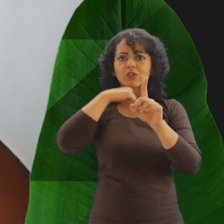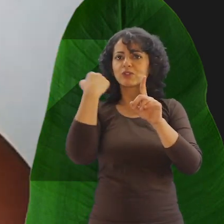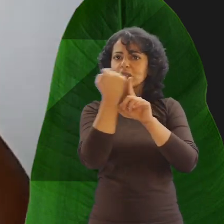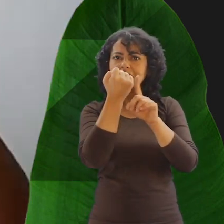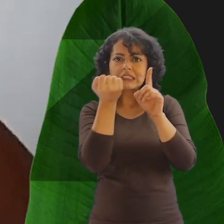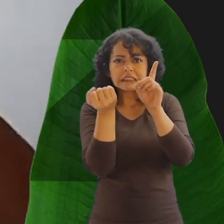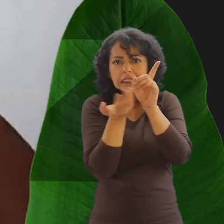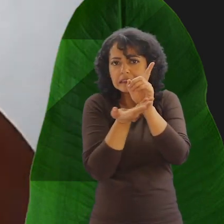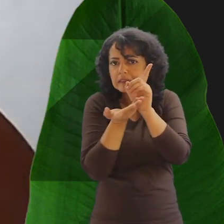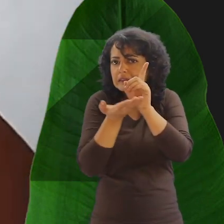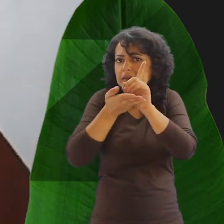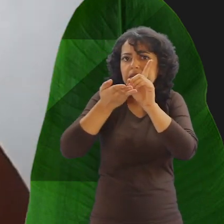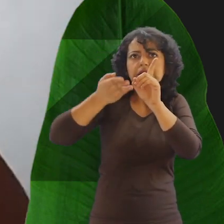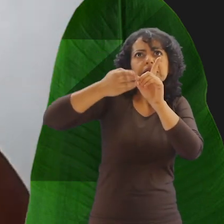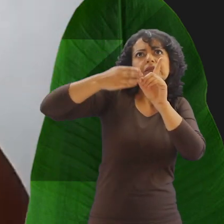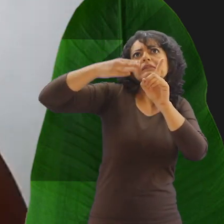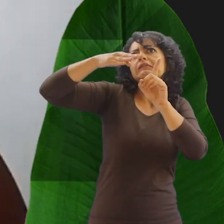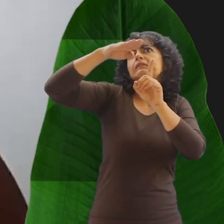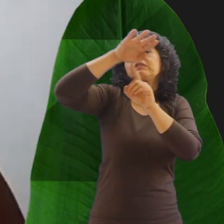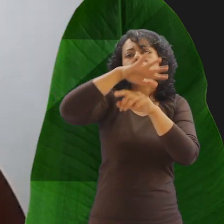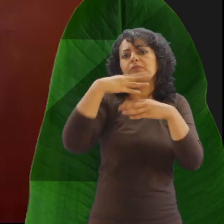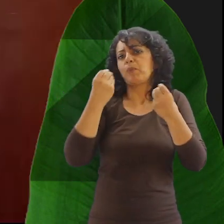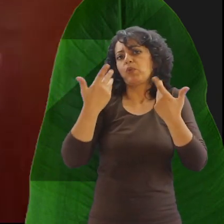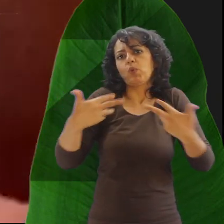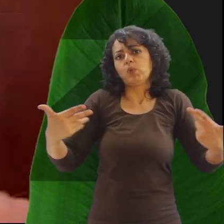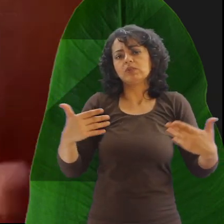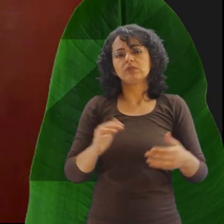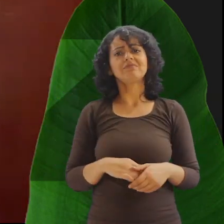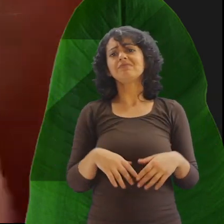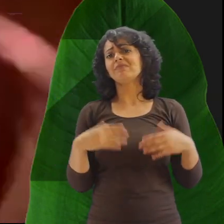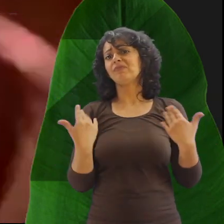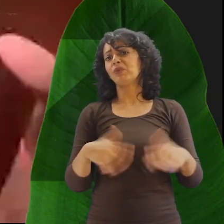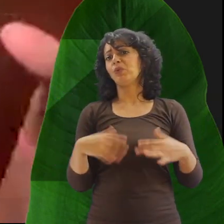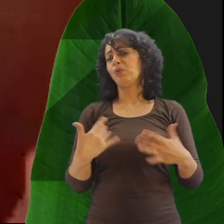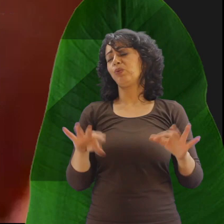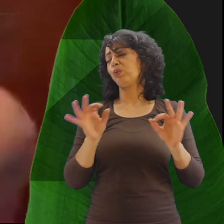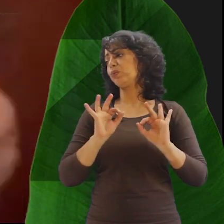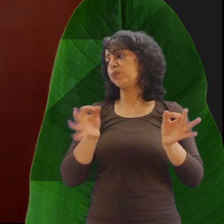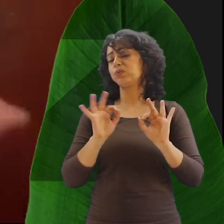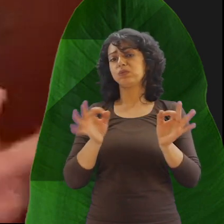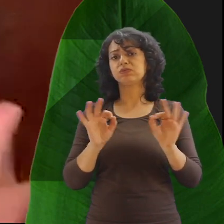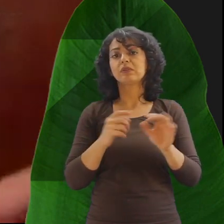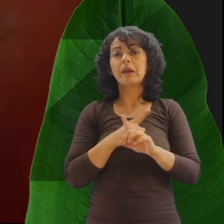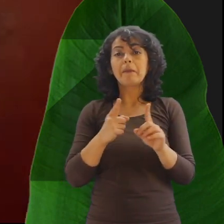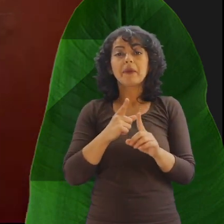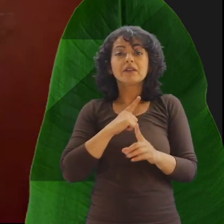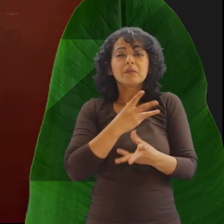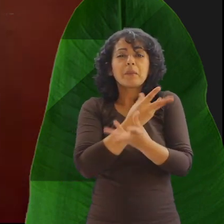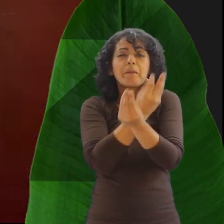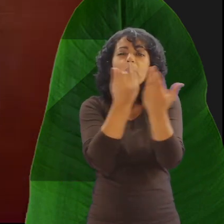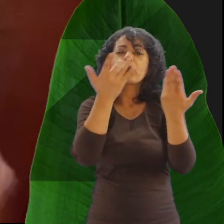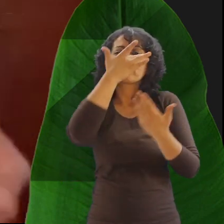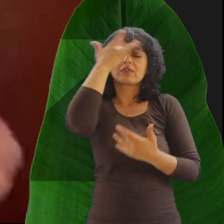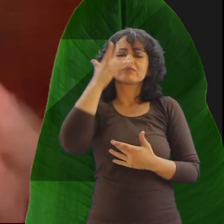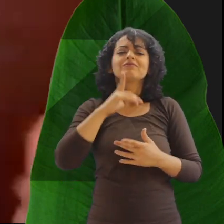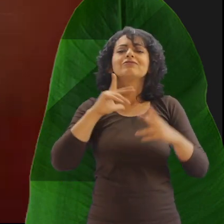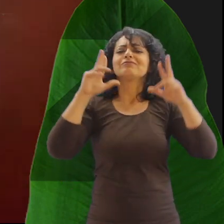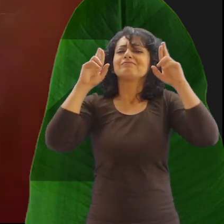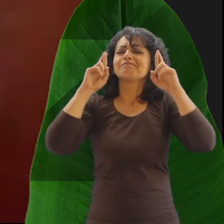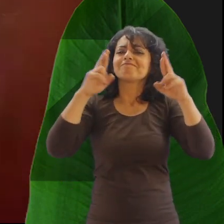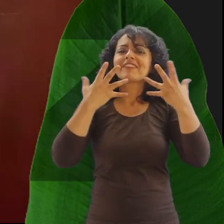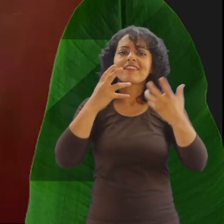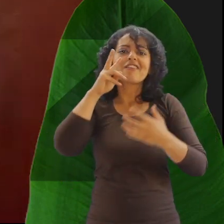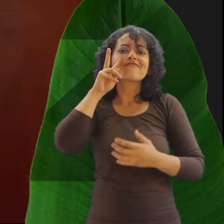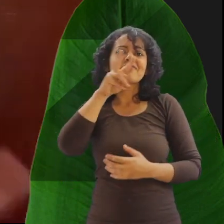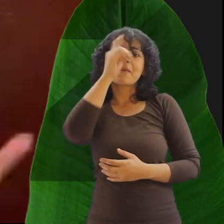camadas sociais, enfim, muita coisa. Nossa, tá um horror. Mas tanta gente ainda quer ver